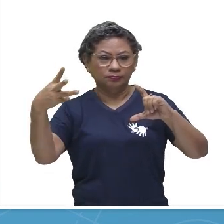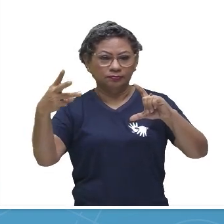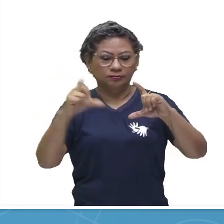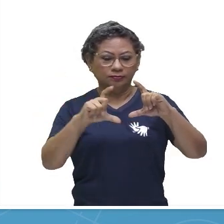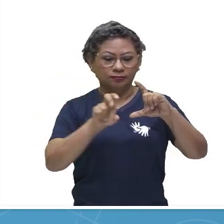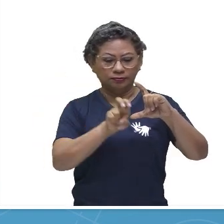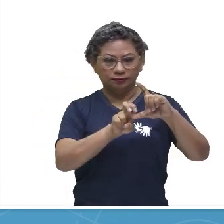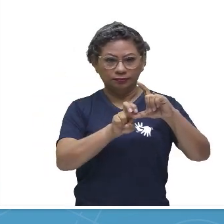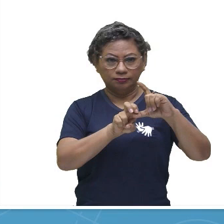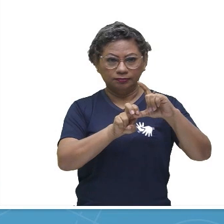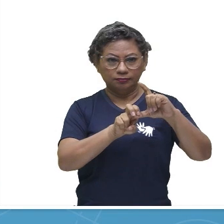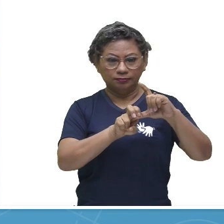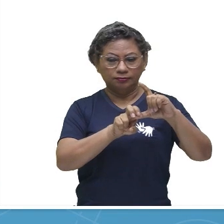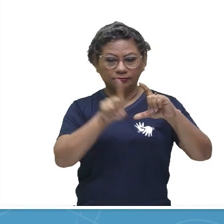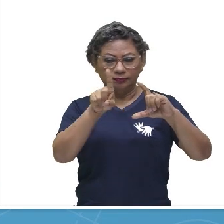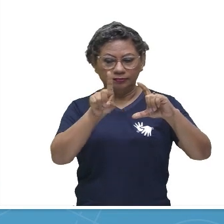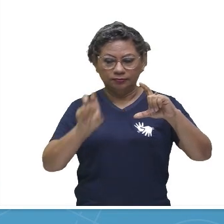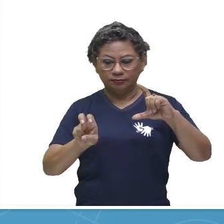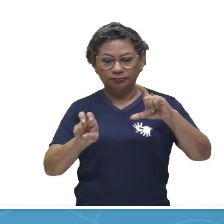base. Então, toda a base